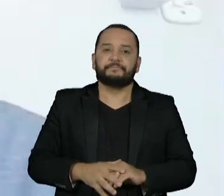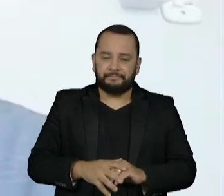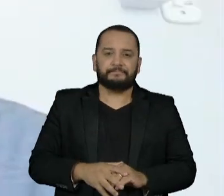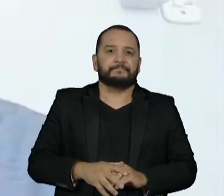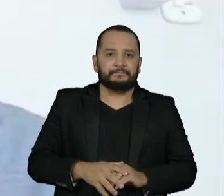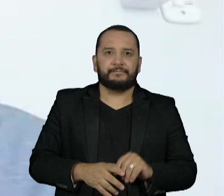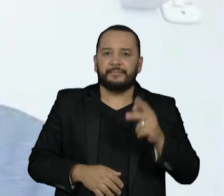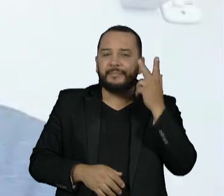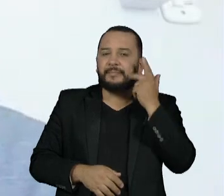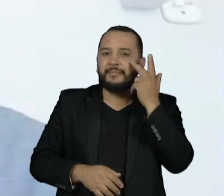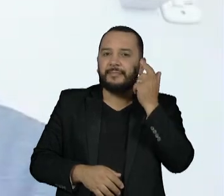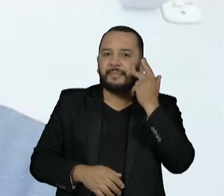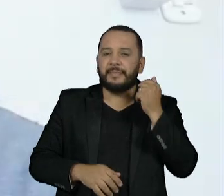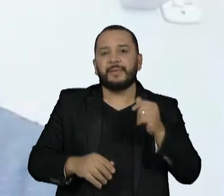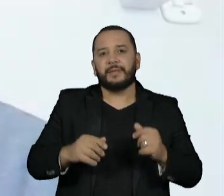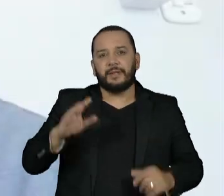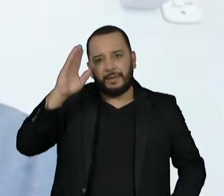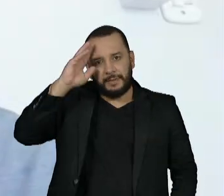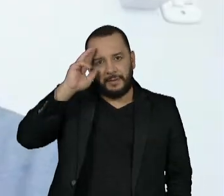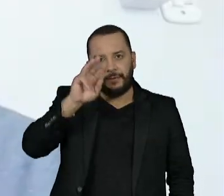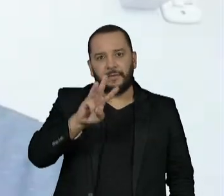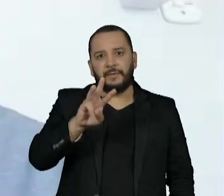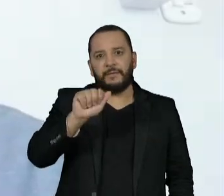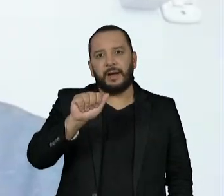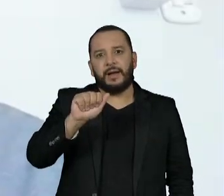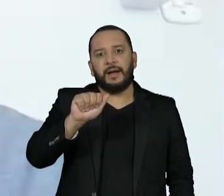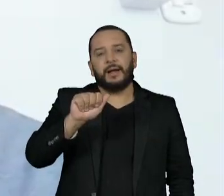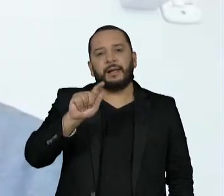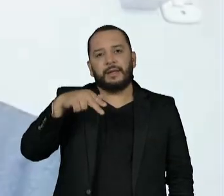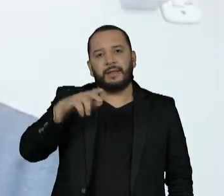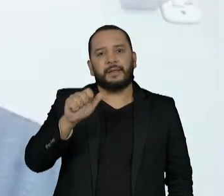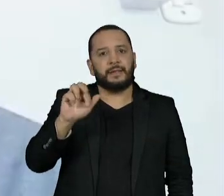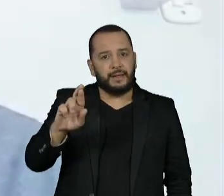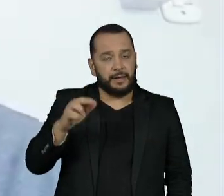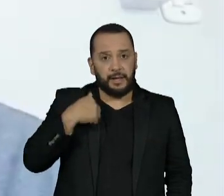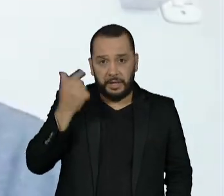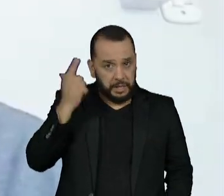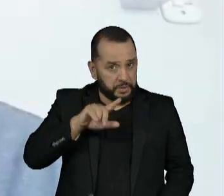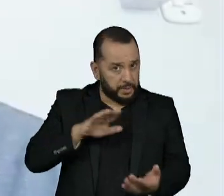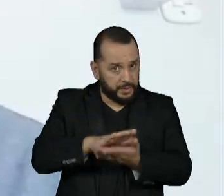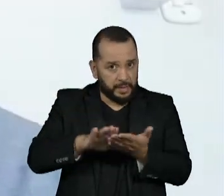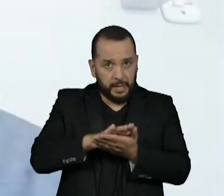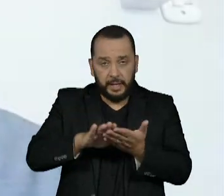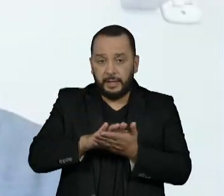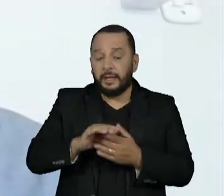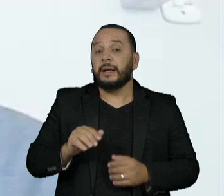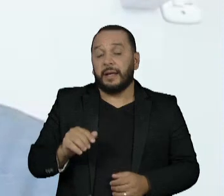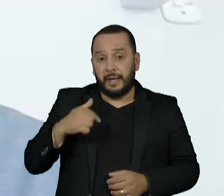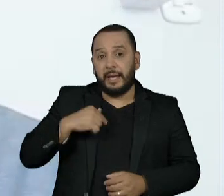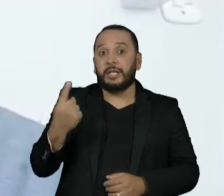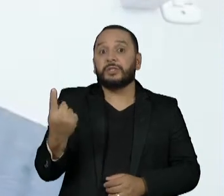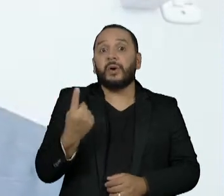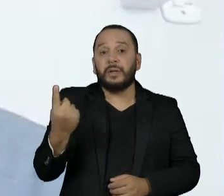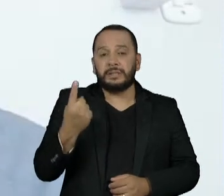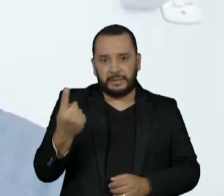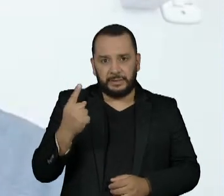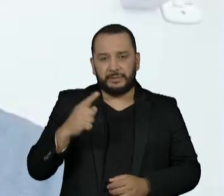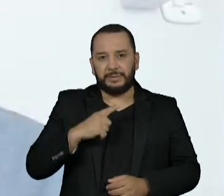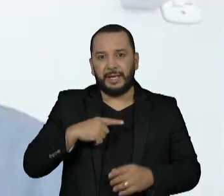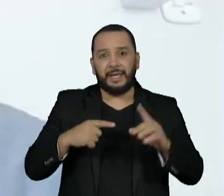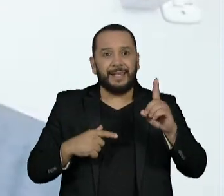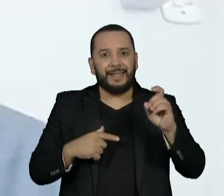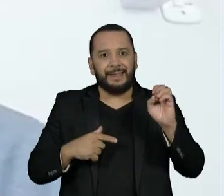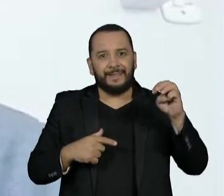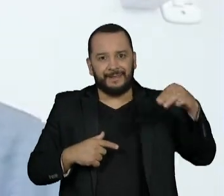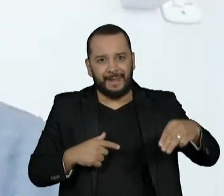O capitão Wagner não ganhou as eleições, mas ele estava sozinho disputando contra uma frente ampla que foi do DEM